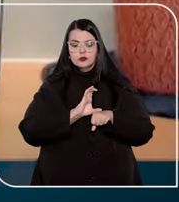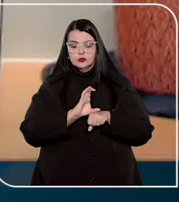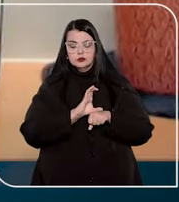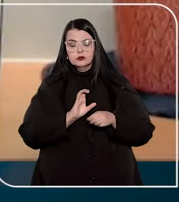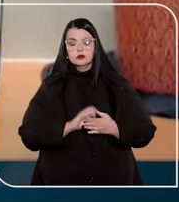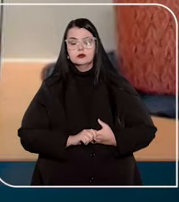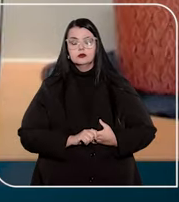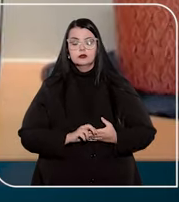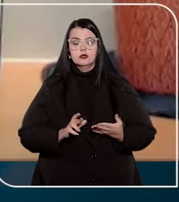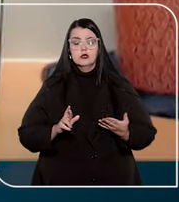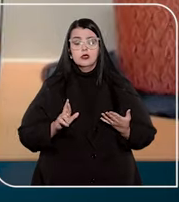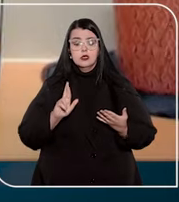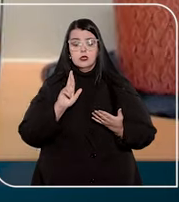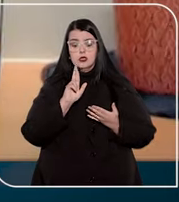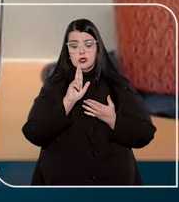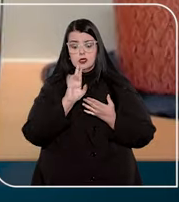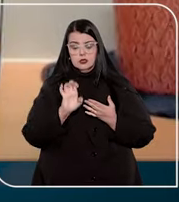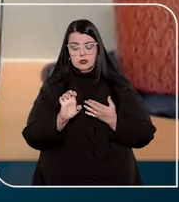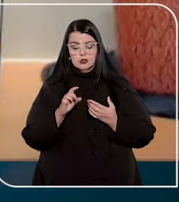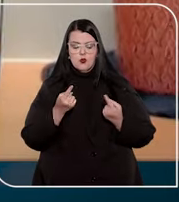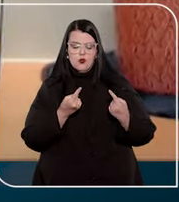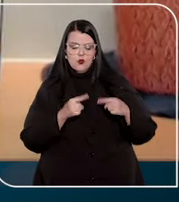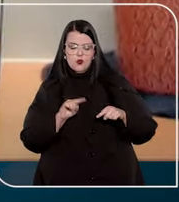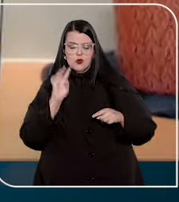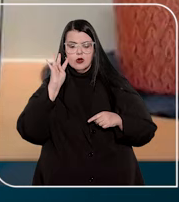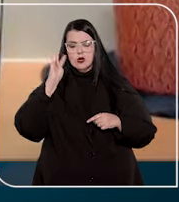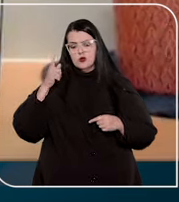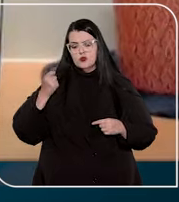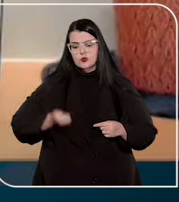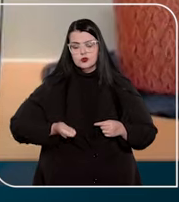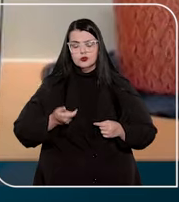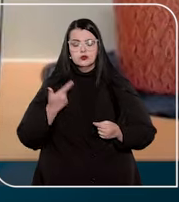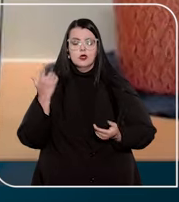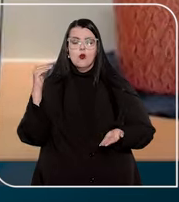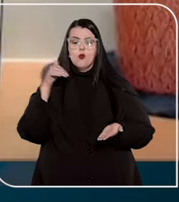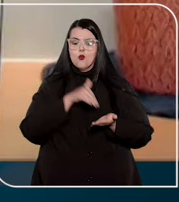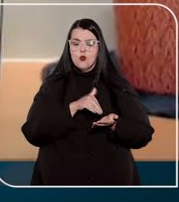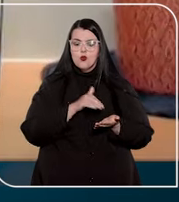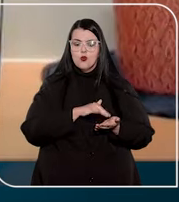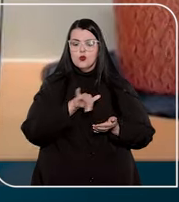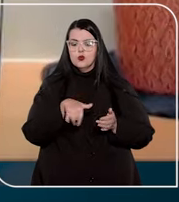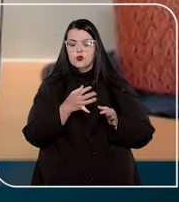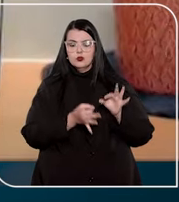recurso extraordinário, cabível, contracórdão de única ou última instância,